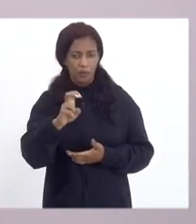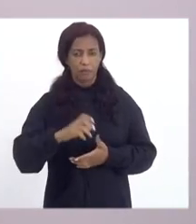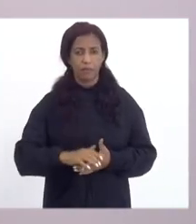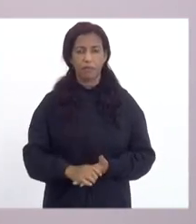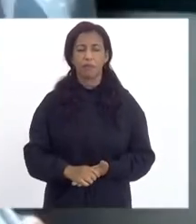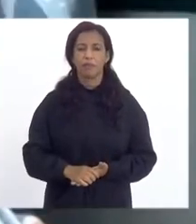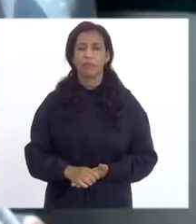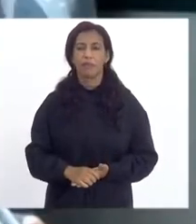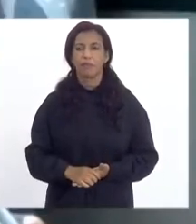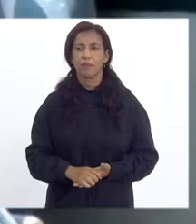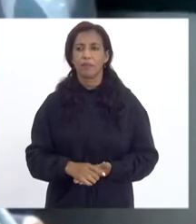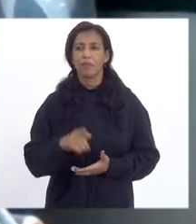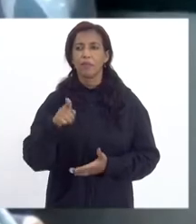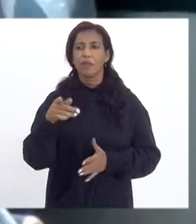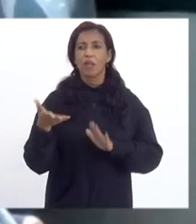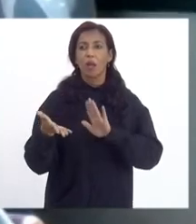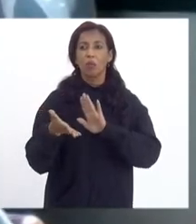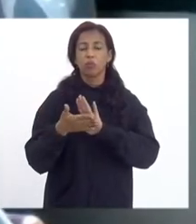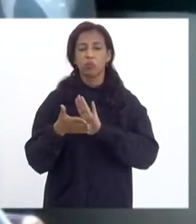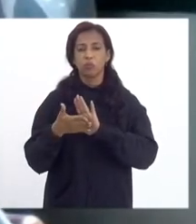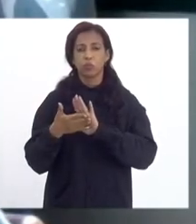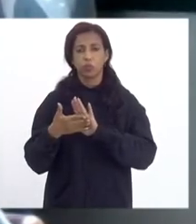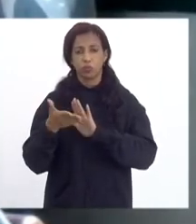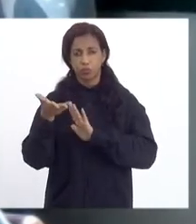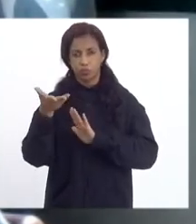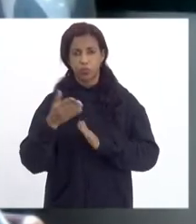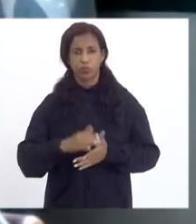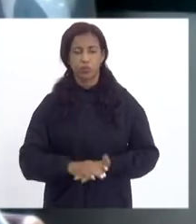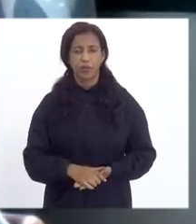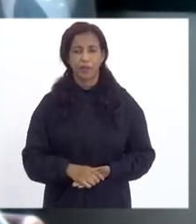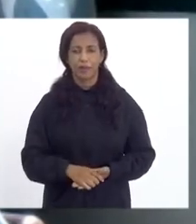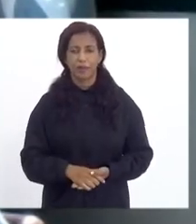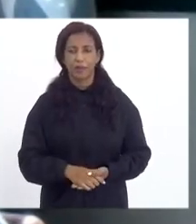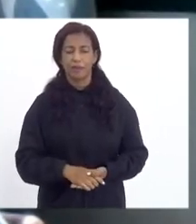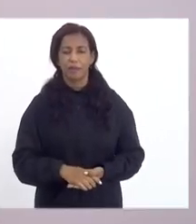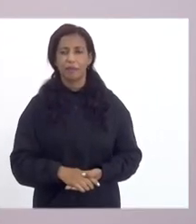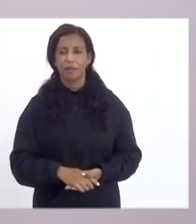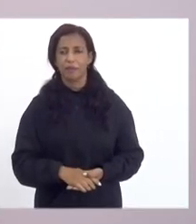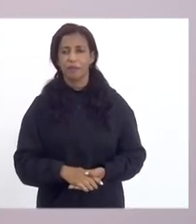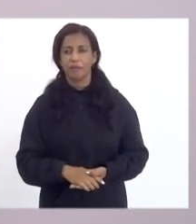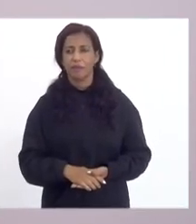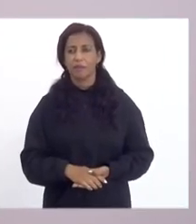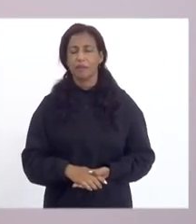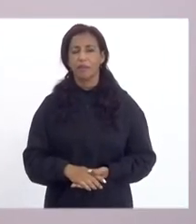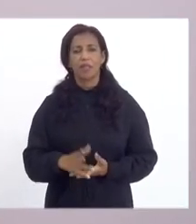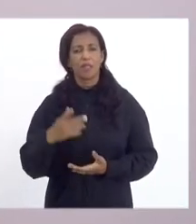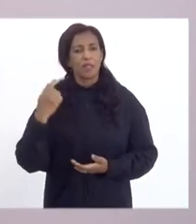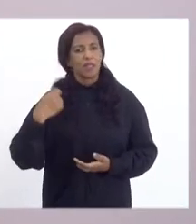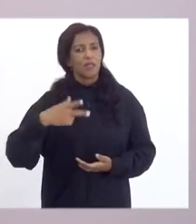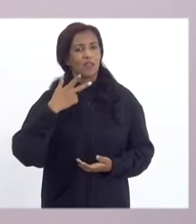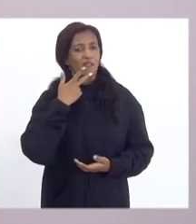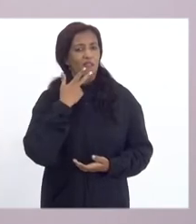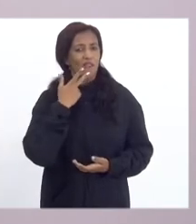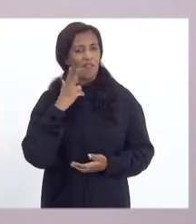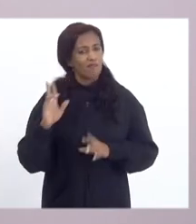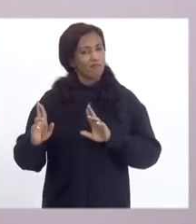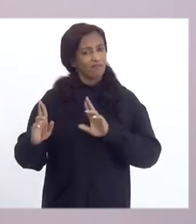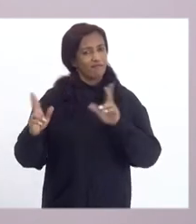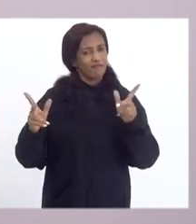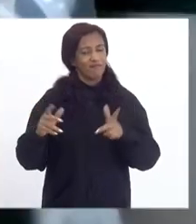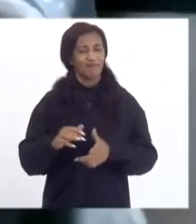259/2015. Isso é o próprio sincericídio, Márcio Pacheco. eu prefiro dizer honesticídio, então.